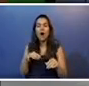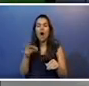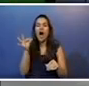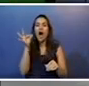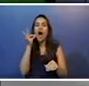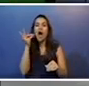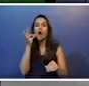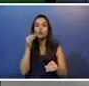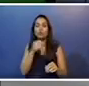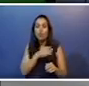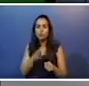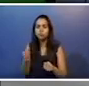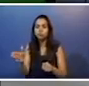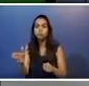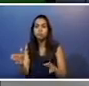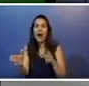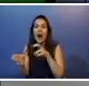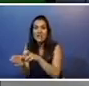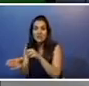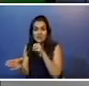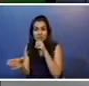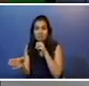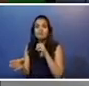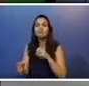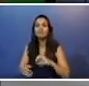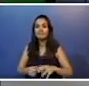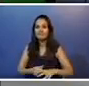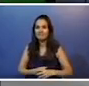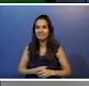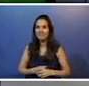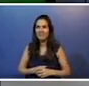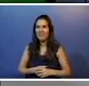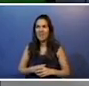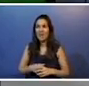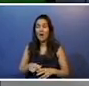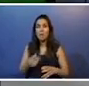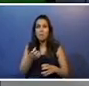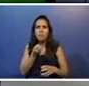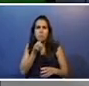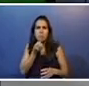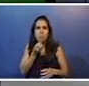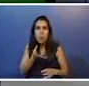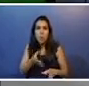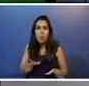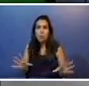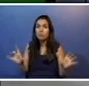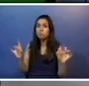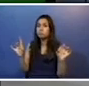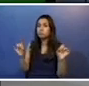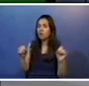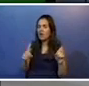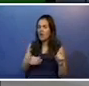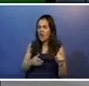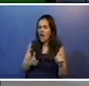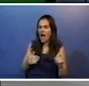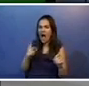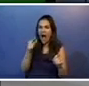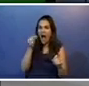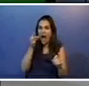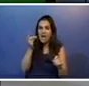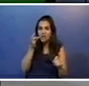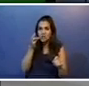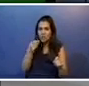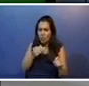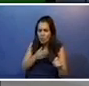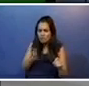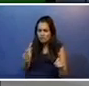que é especialista na captura de roedores? Elas são muito boas em capturar os pequenos,